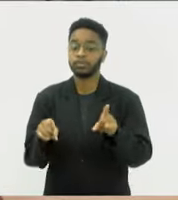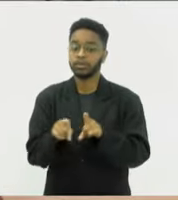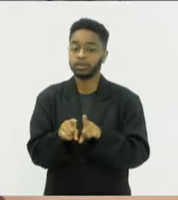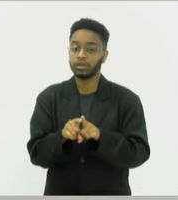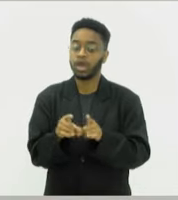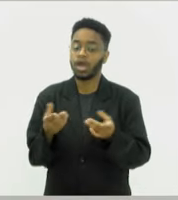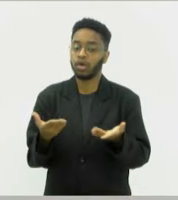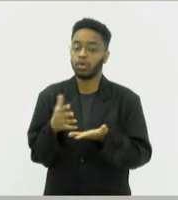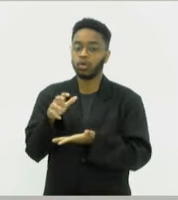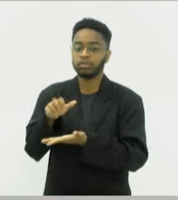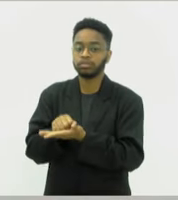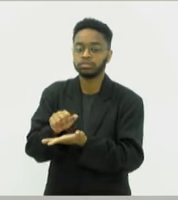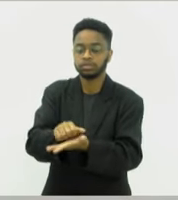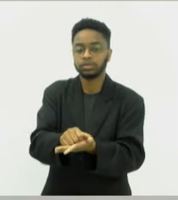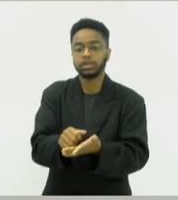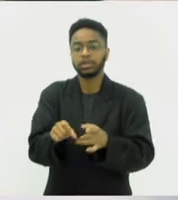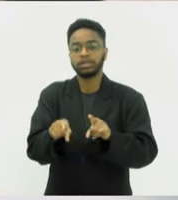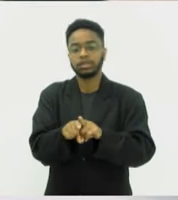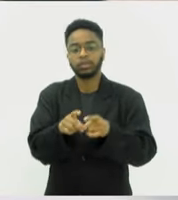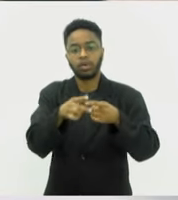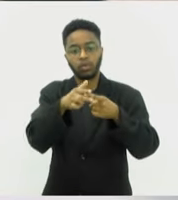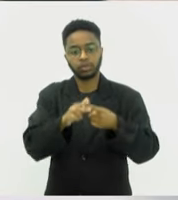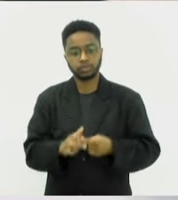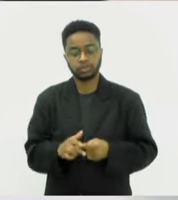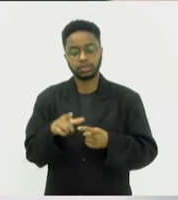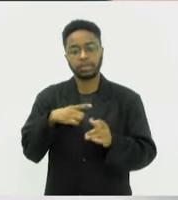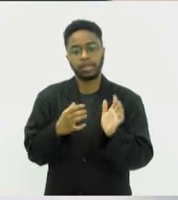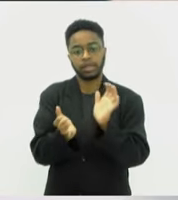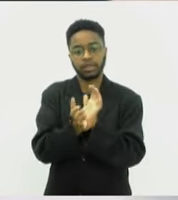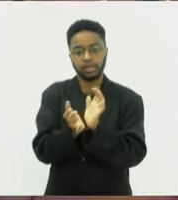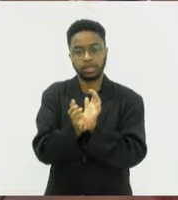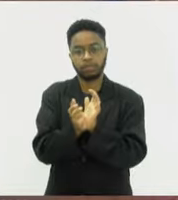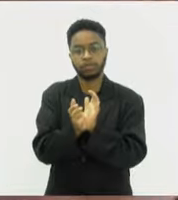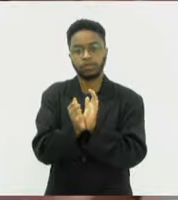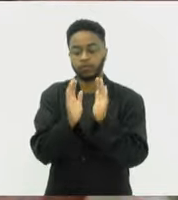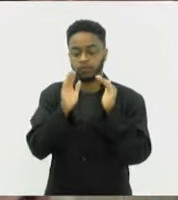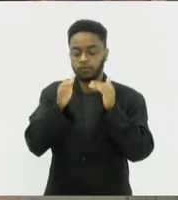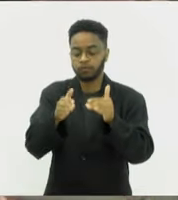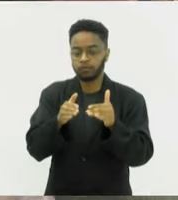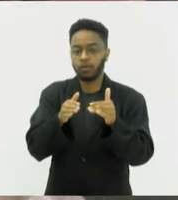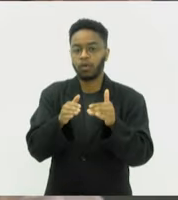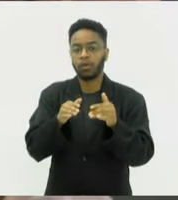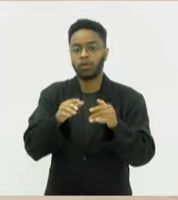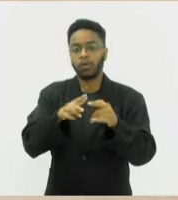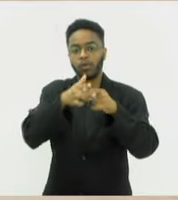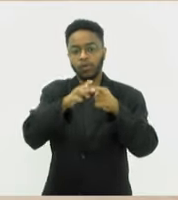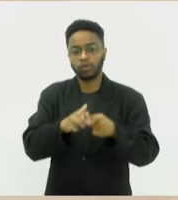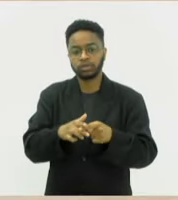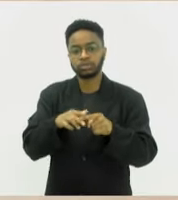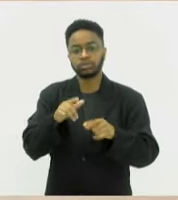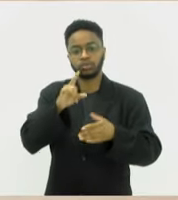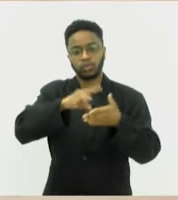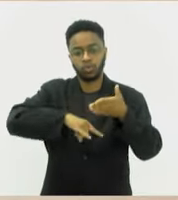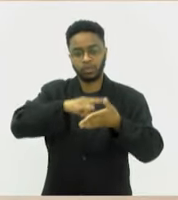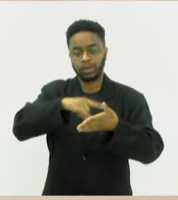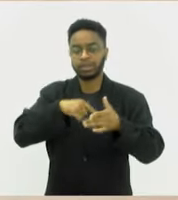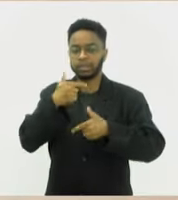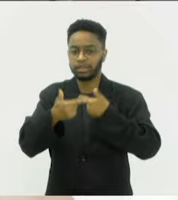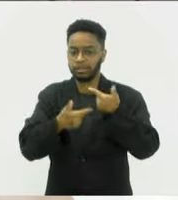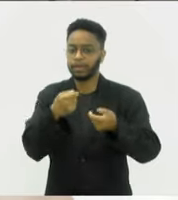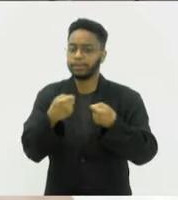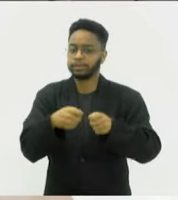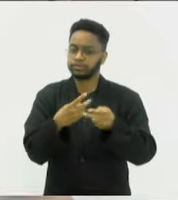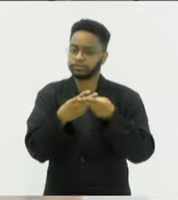e recuperado por uma equipe especializada em restauração de documentos. É um trabalho delicado que precisa de muita